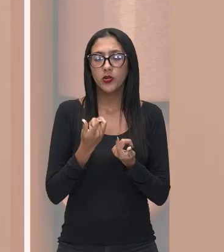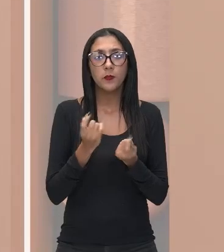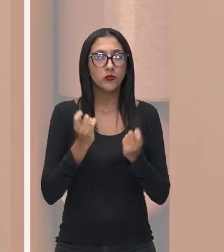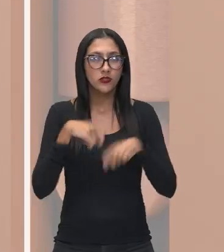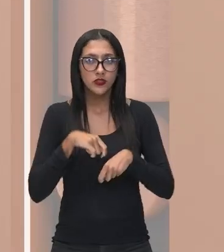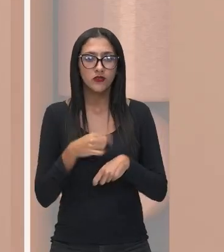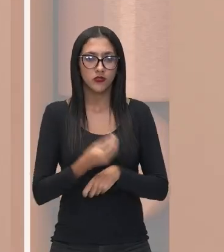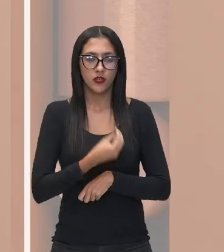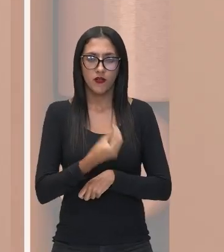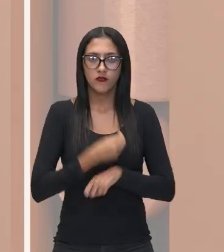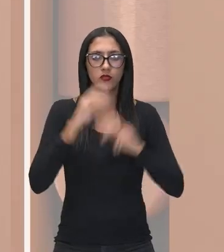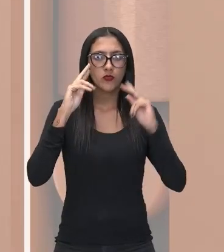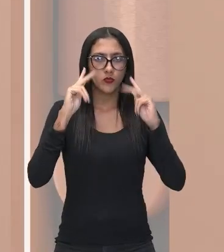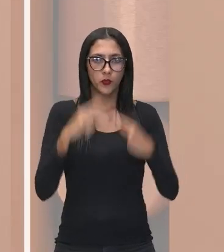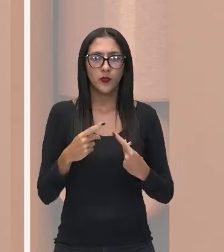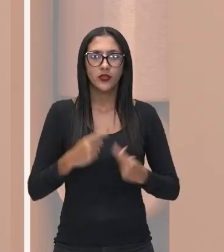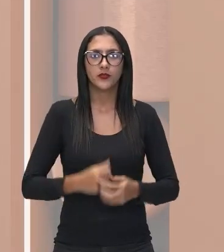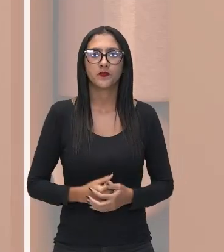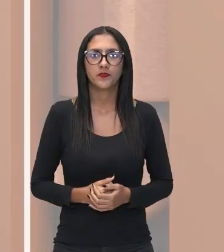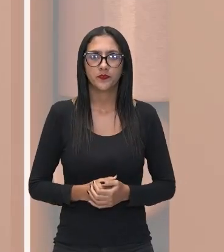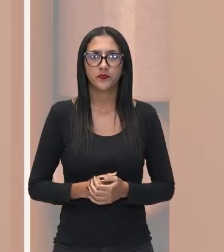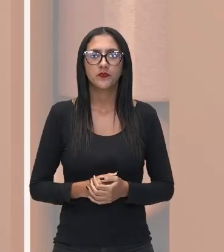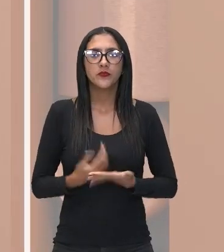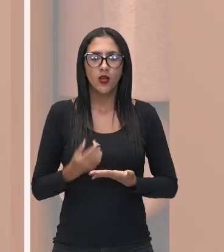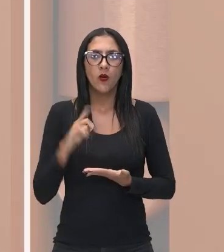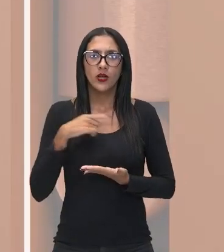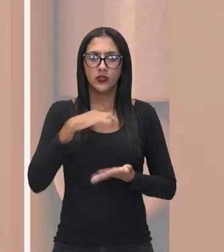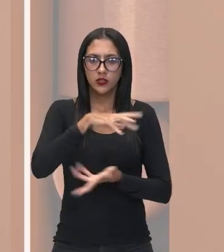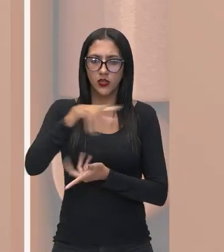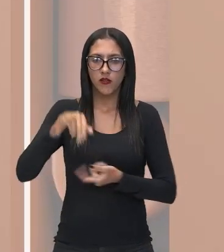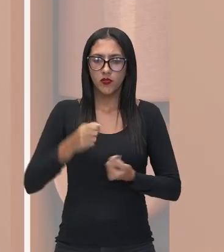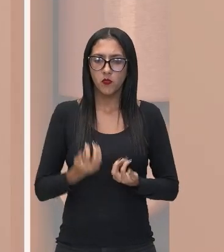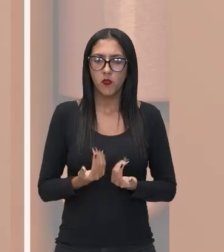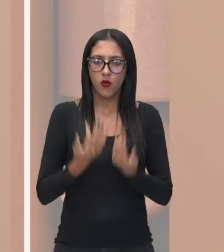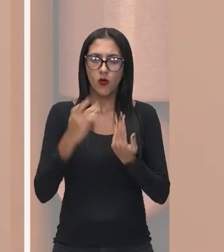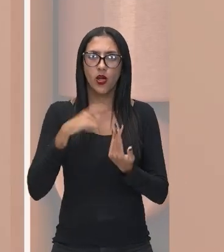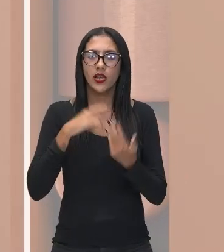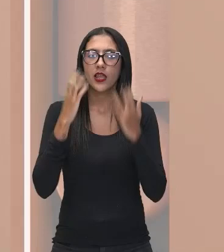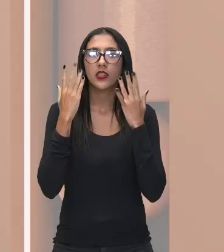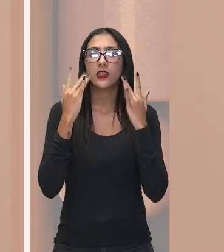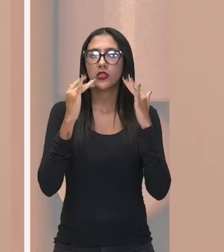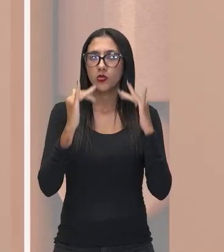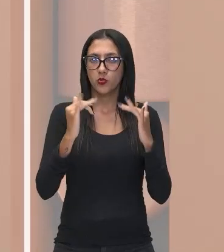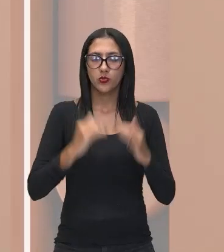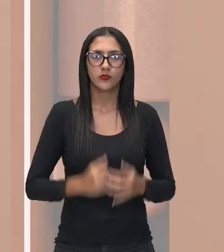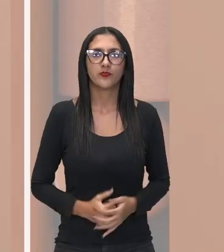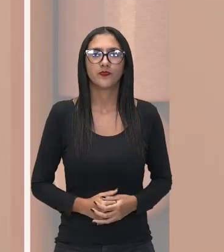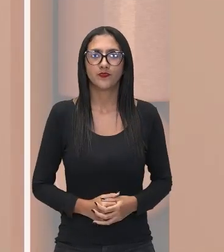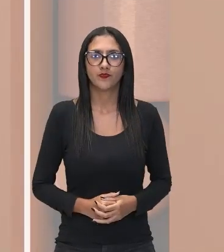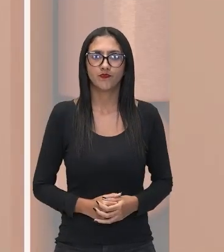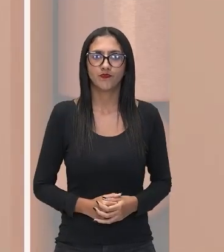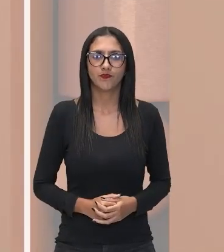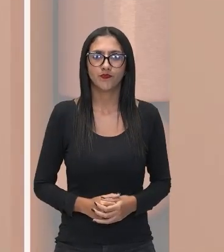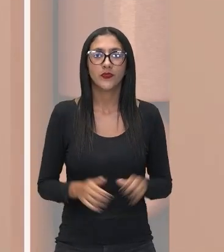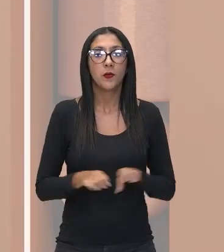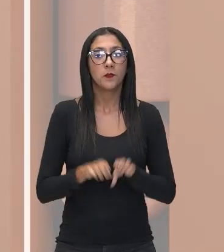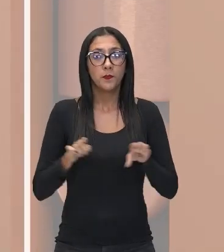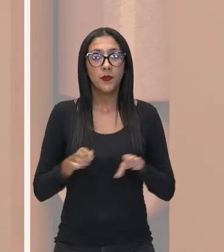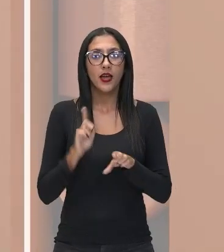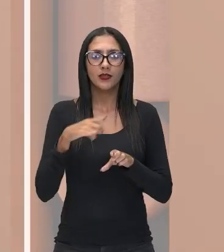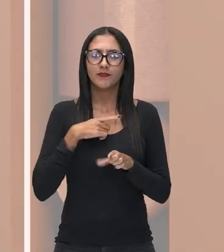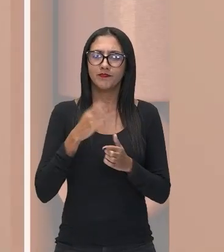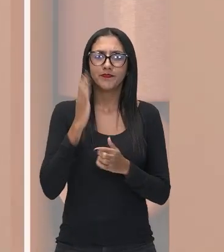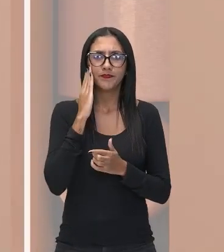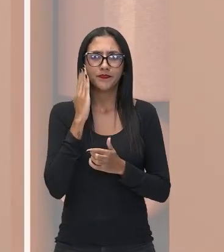humana. Então, o efeito estufa, ele é um efeito natural. Porém, né, com o aumento, né,